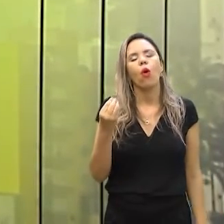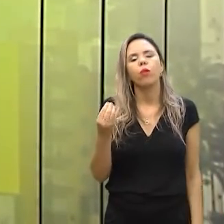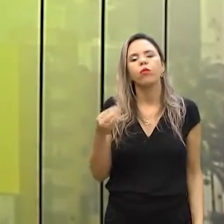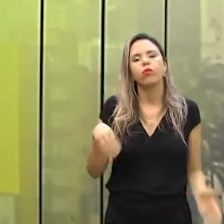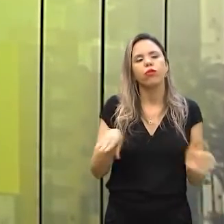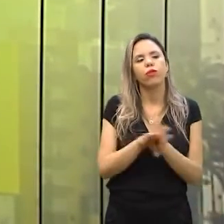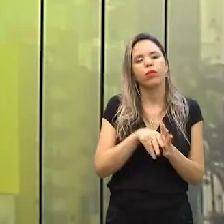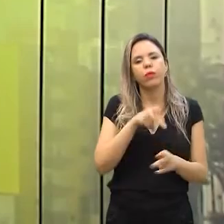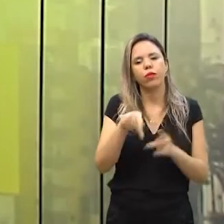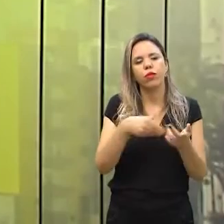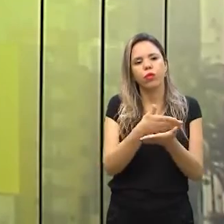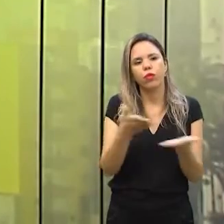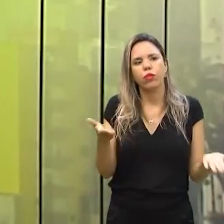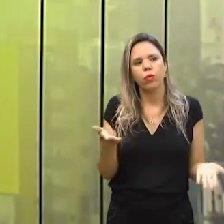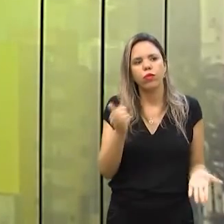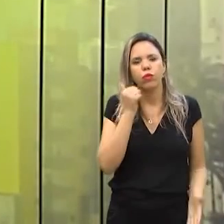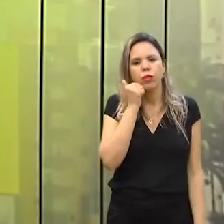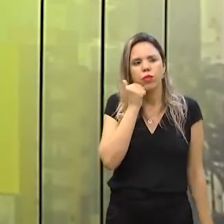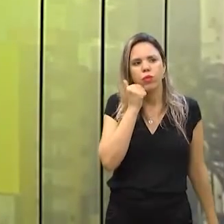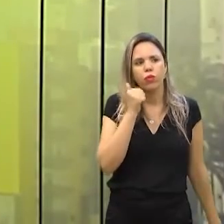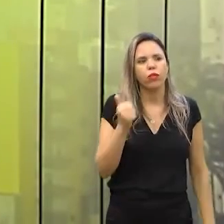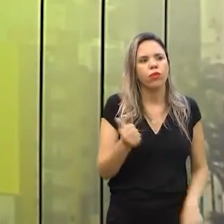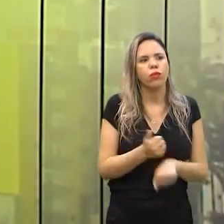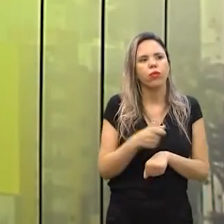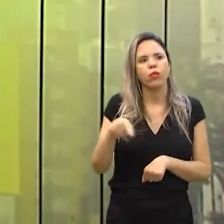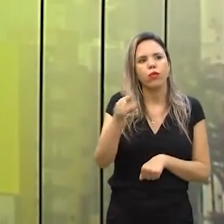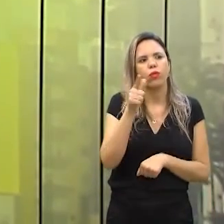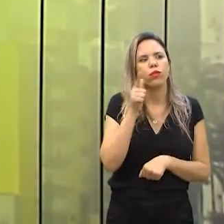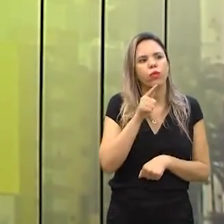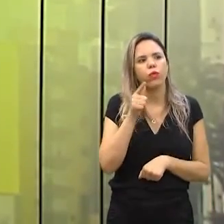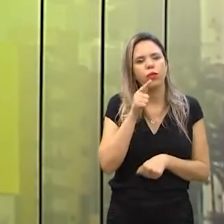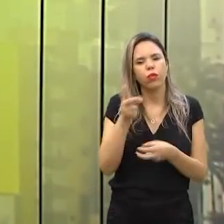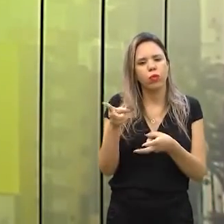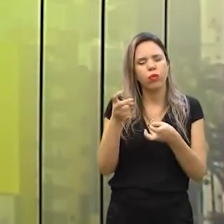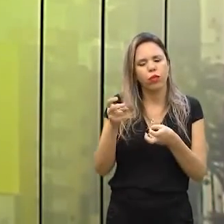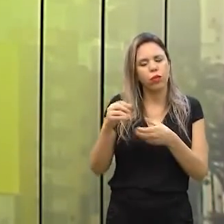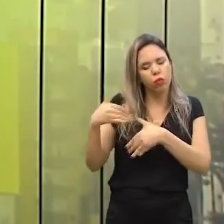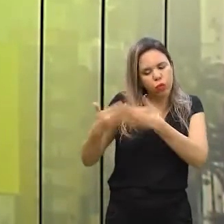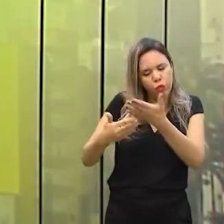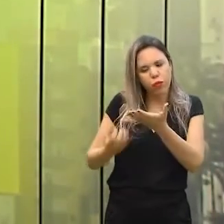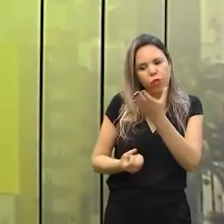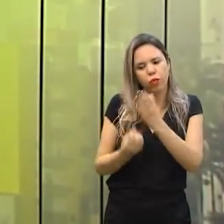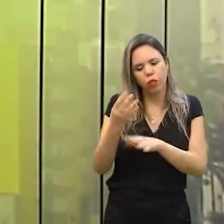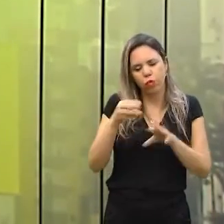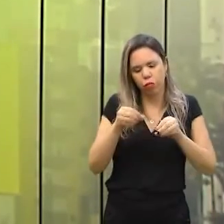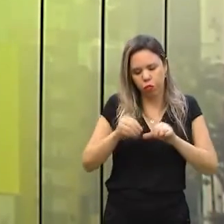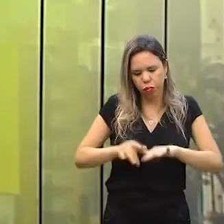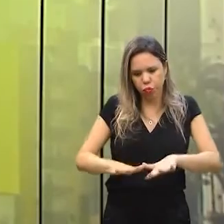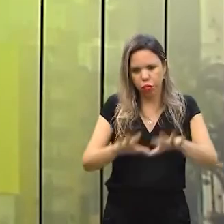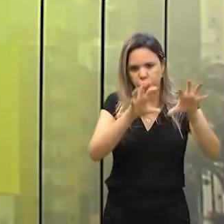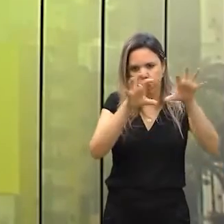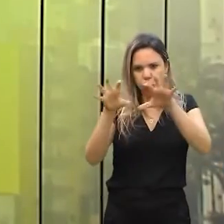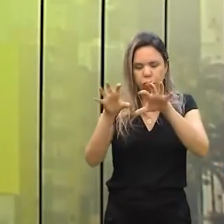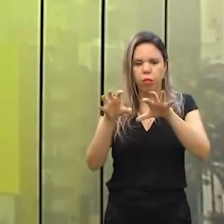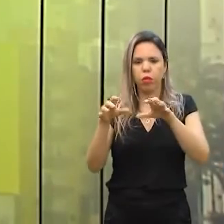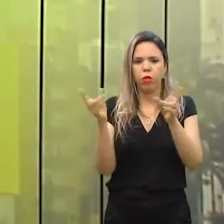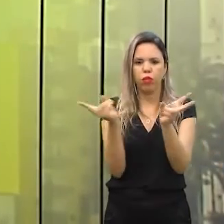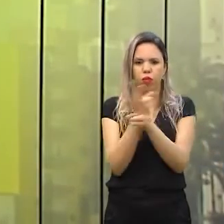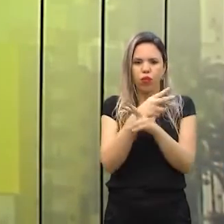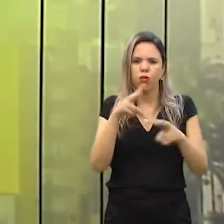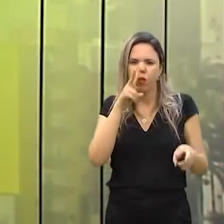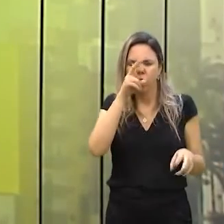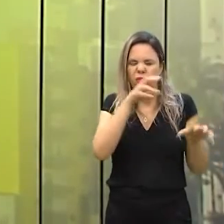para a comunidade científica, Bruno? Vocês conseguem prever uma tempestade de areia da mesma maneira que se prevê um temporal chegando